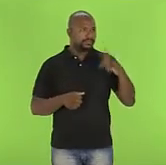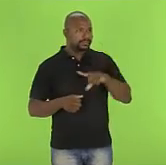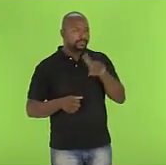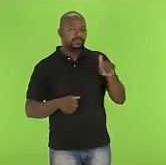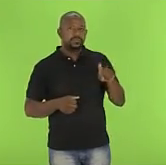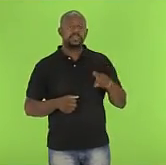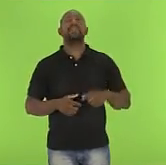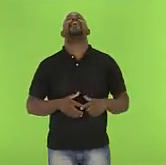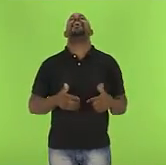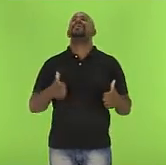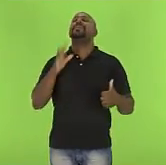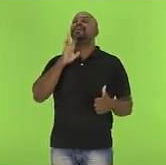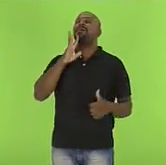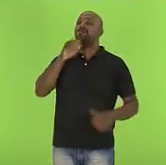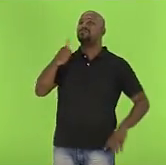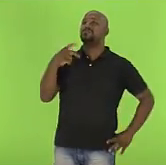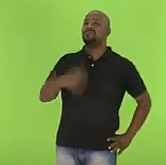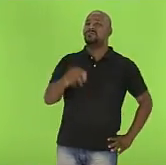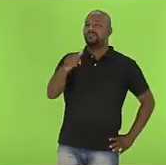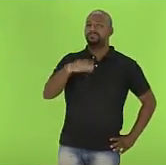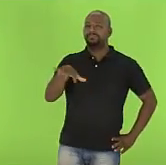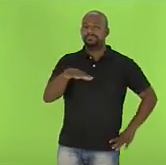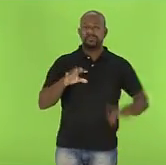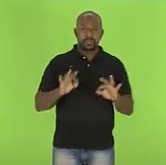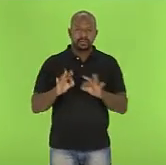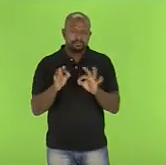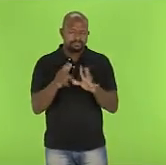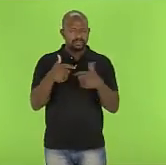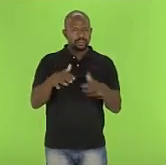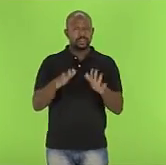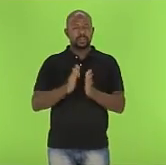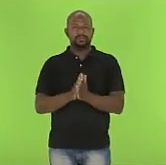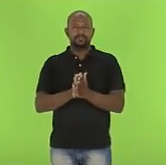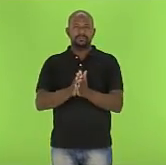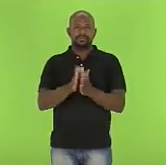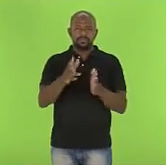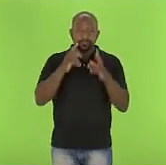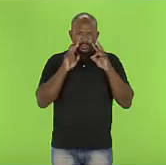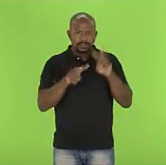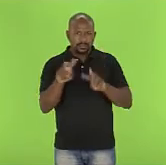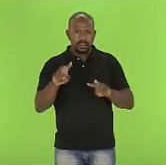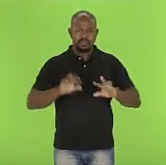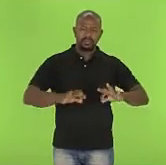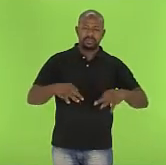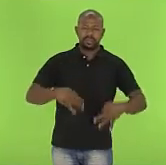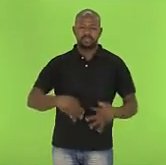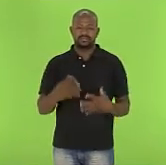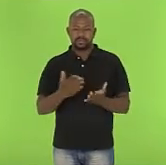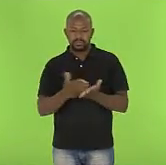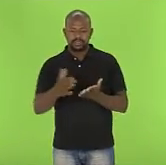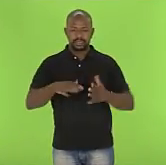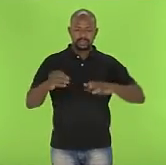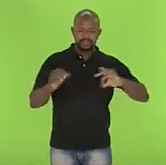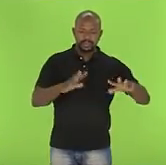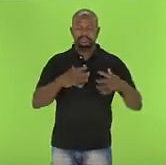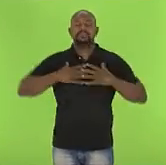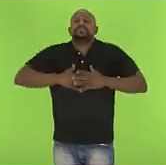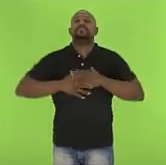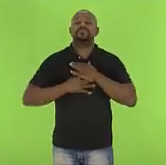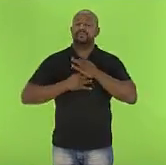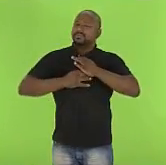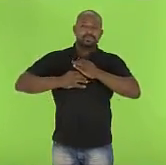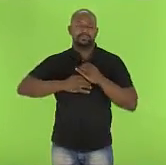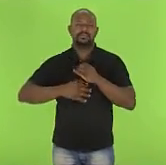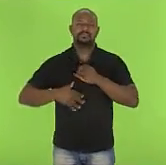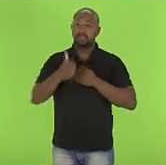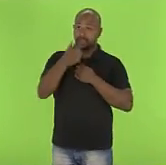ver. Tá legal. Fica pra trásinho, fica pra trásinho. Deixa eu ver o cara posicionar aí, que ele não sabe se posicionar pra cá. Sei sim, que